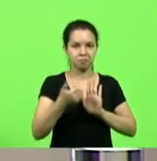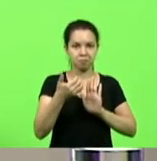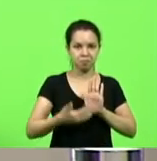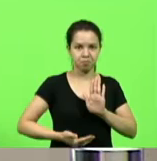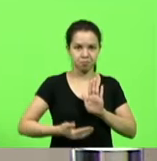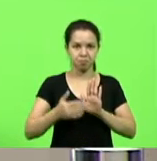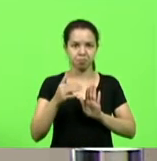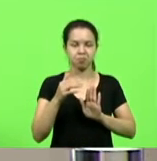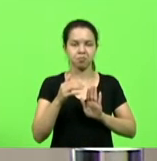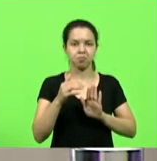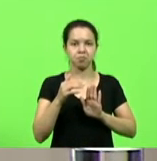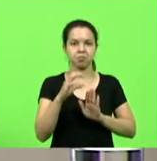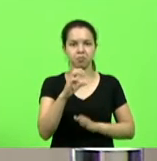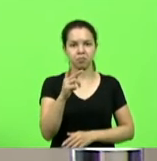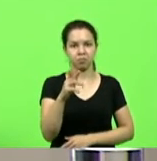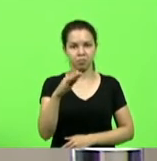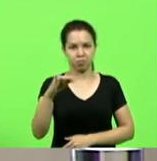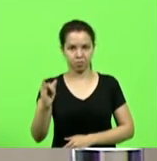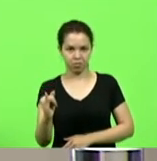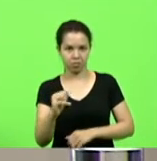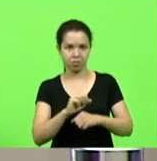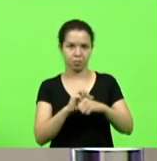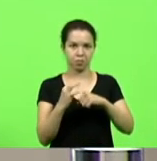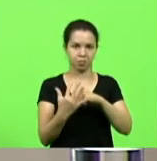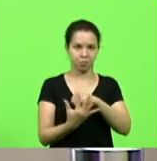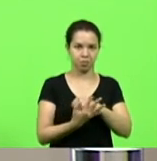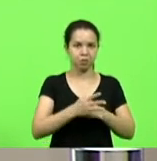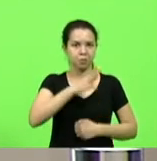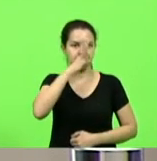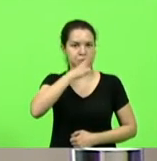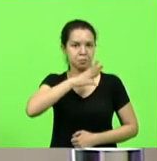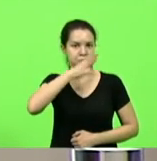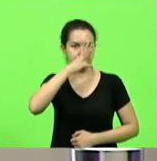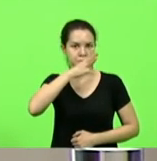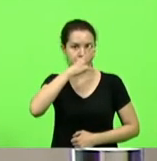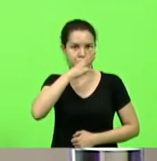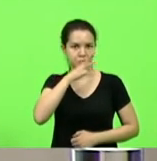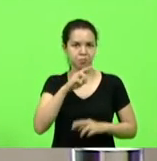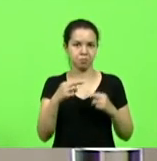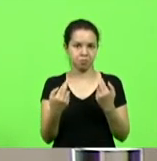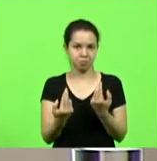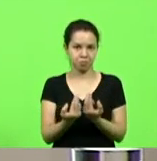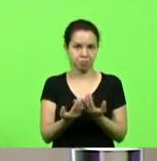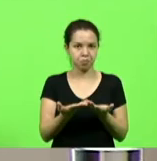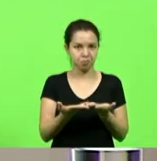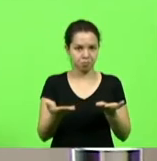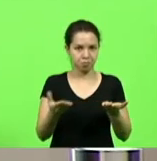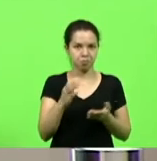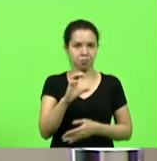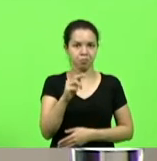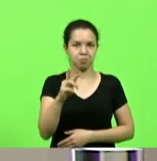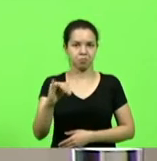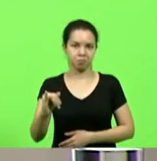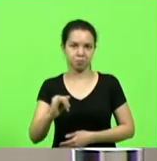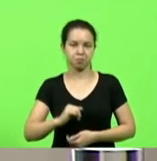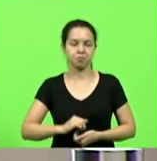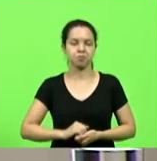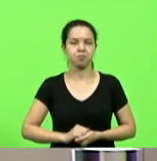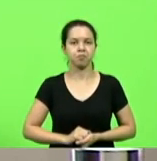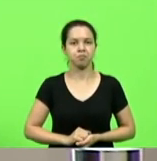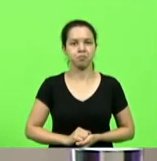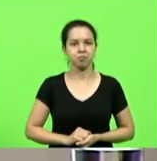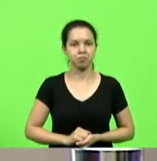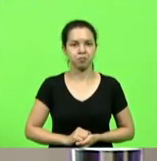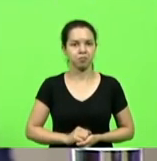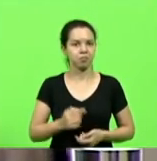condução abusiva e desrespeitosa durante as reuniões e os depoimentos na referida CPI. Em discussão? Não havendo quem